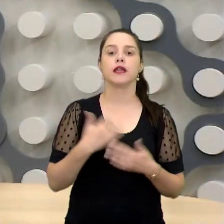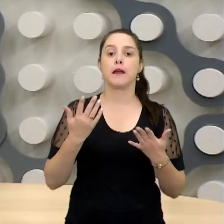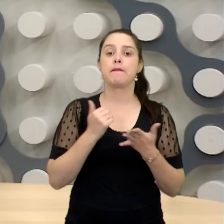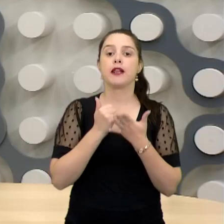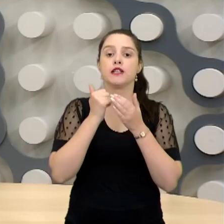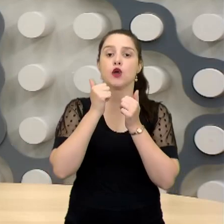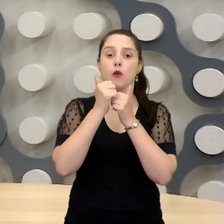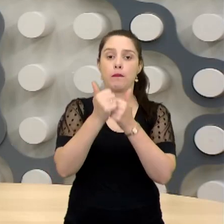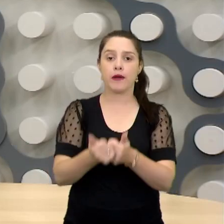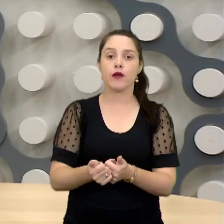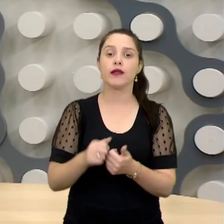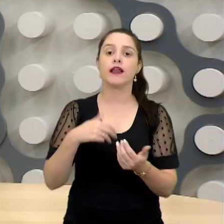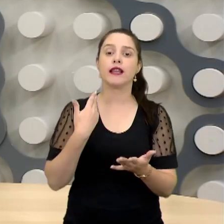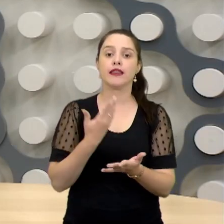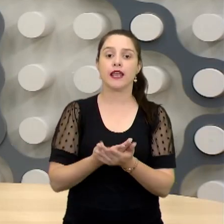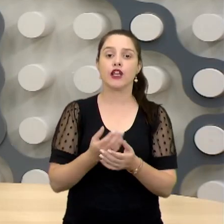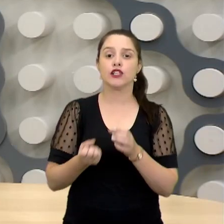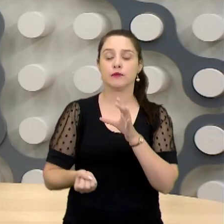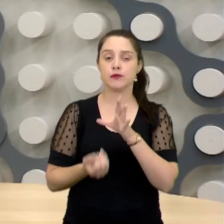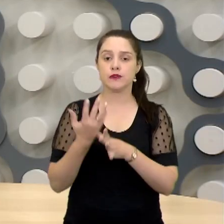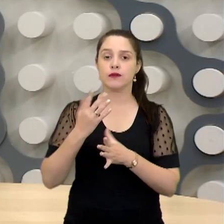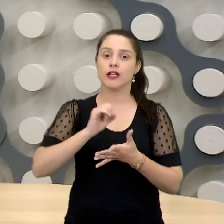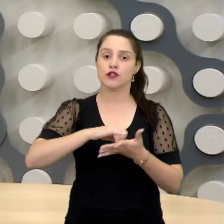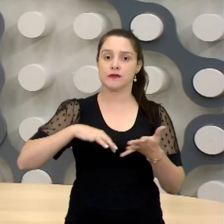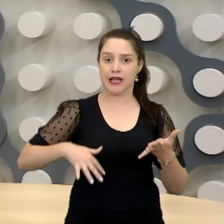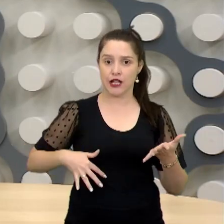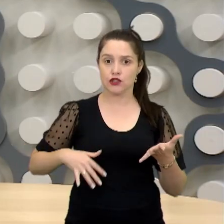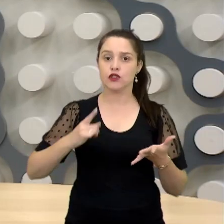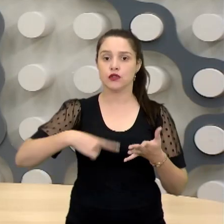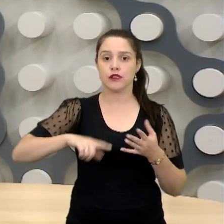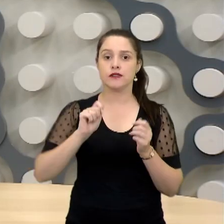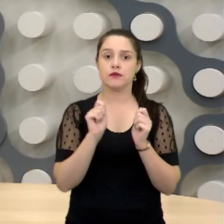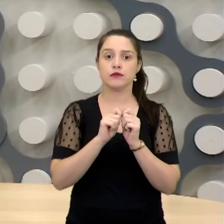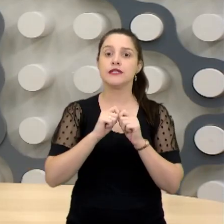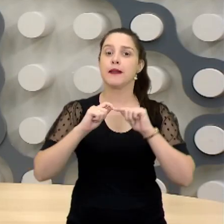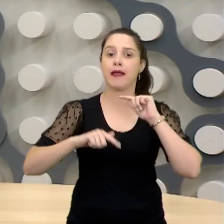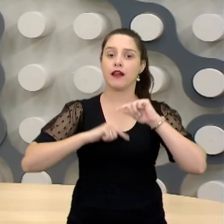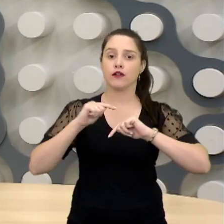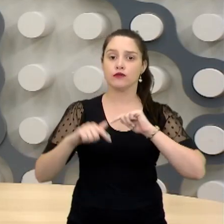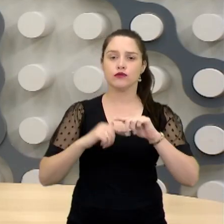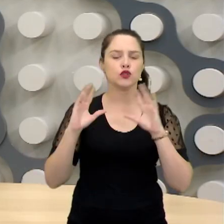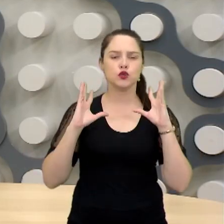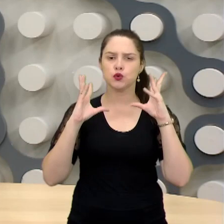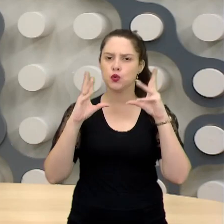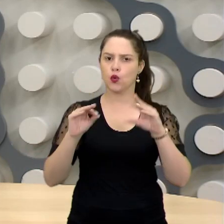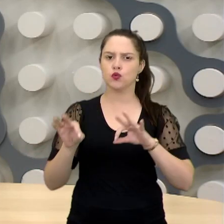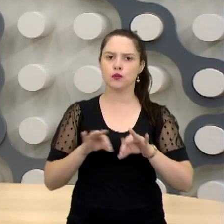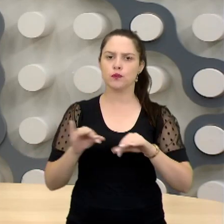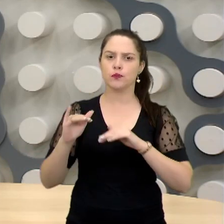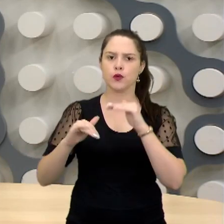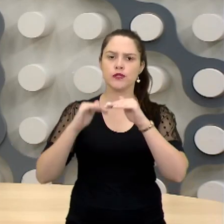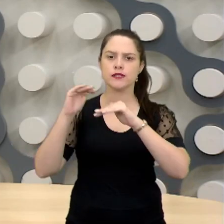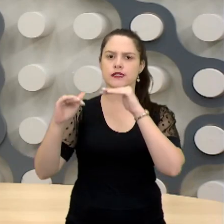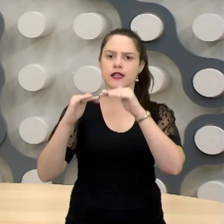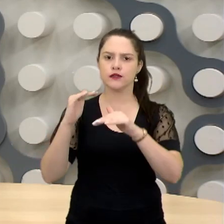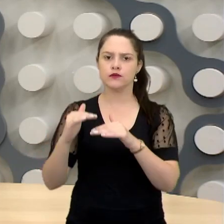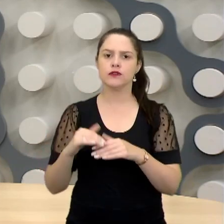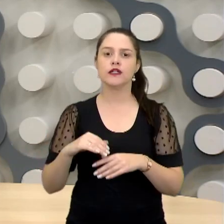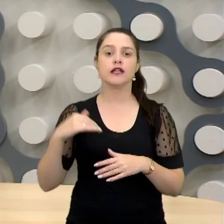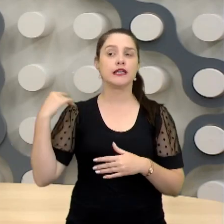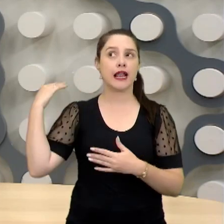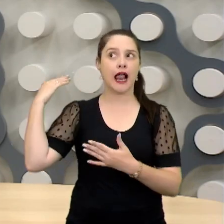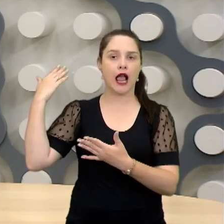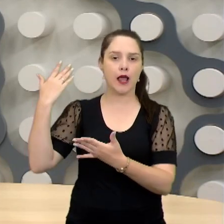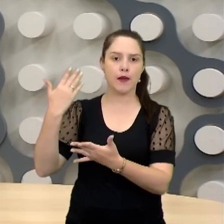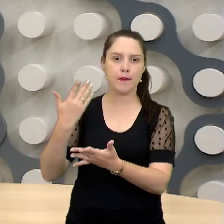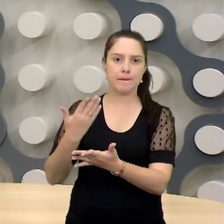aí desde a introdução aí da atividade, nós estamos aí trabalhando todo o processo inicial aí, desde o